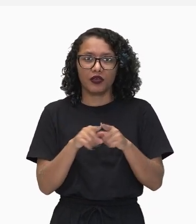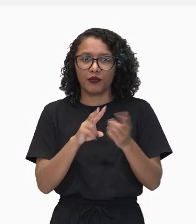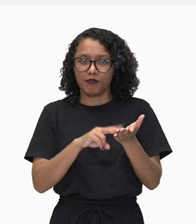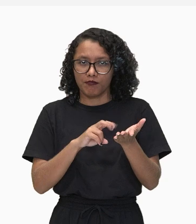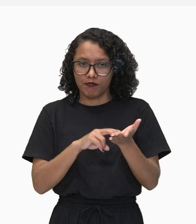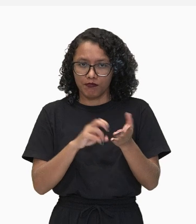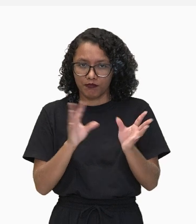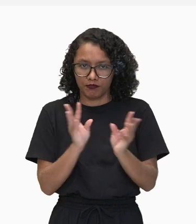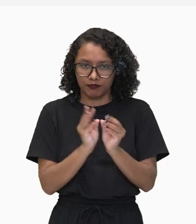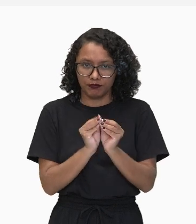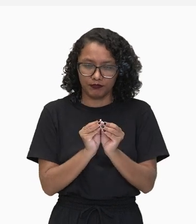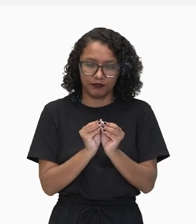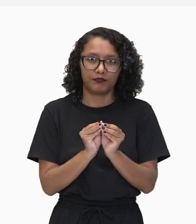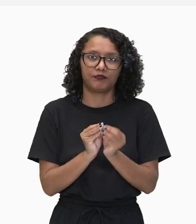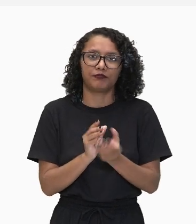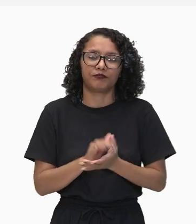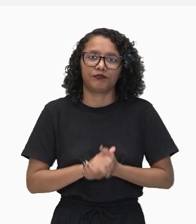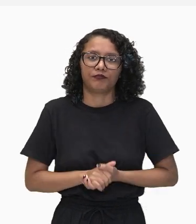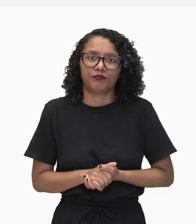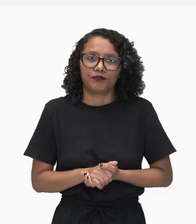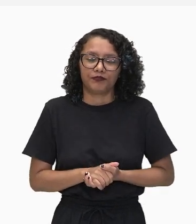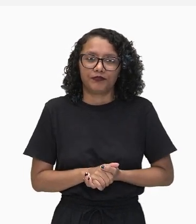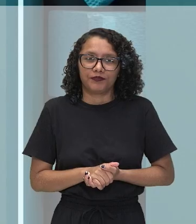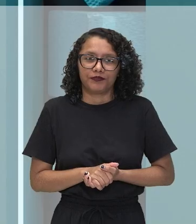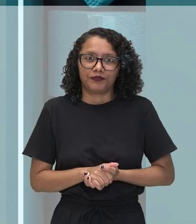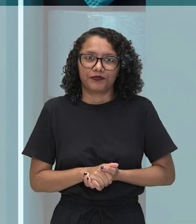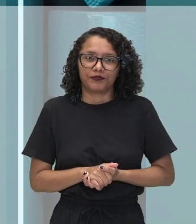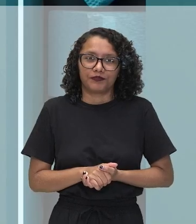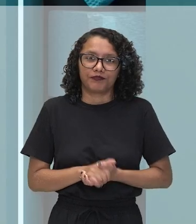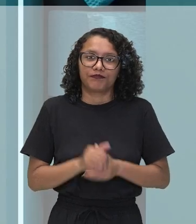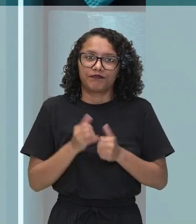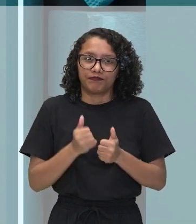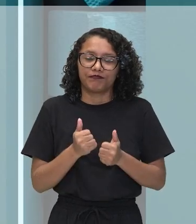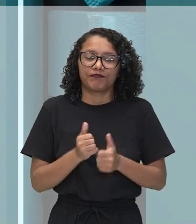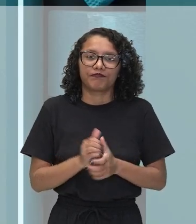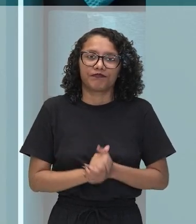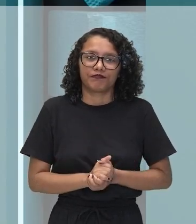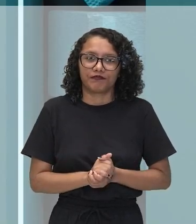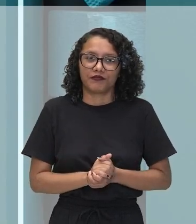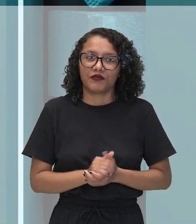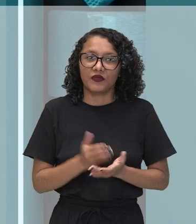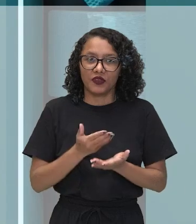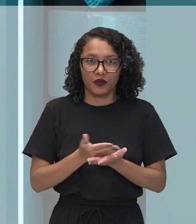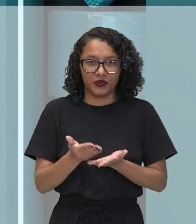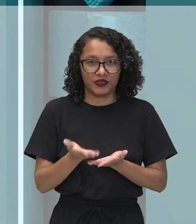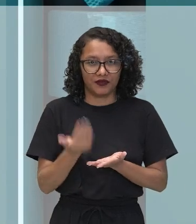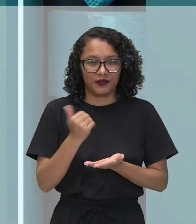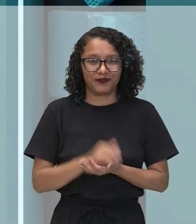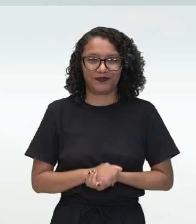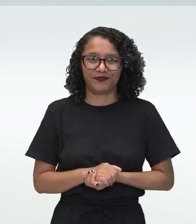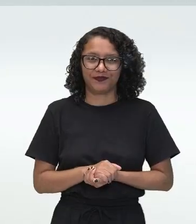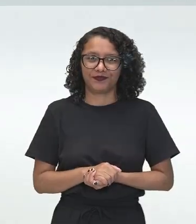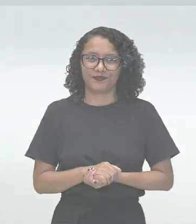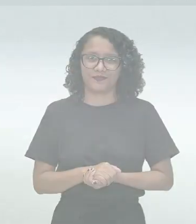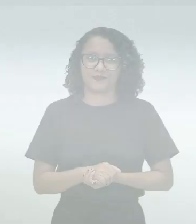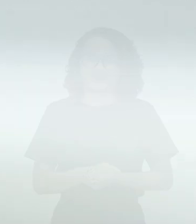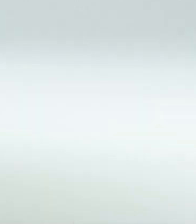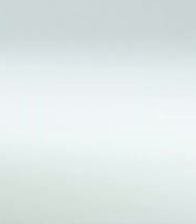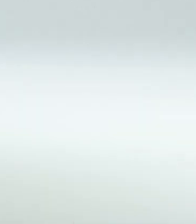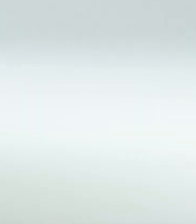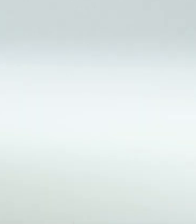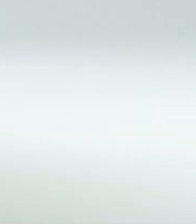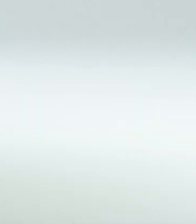neologismo, abreviação vocabular. Muito bem. Vamos à aula? Vamos lá.